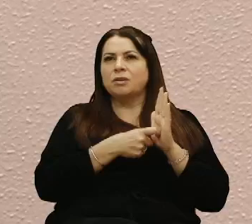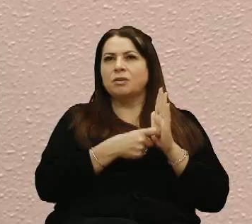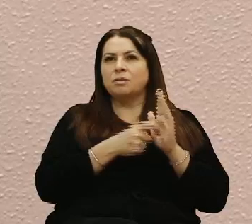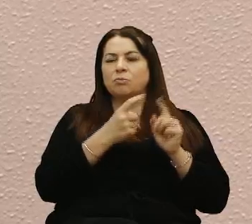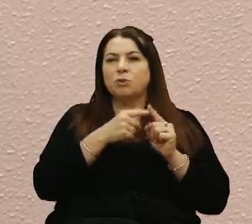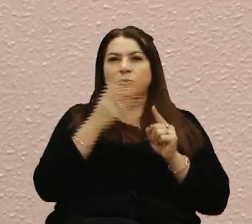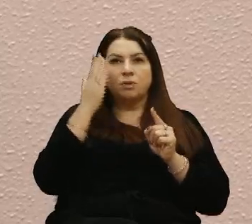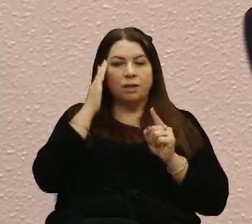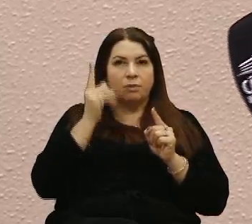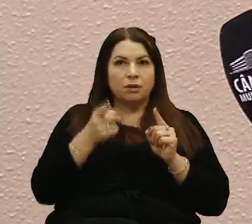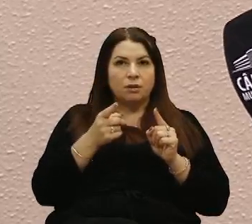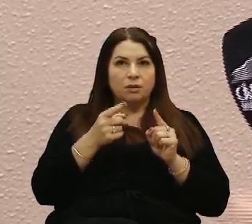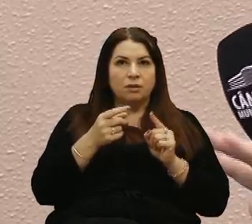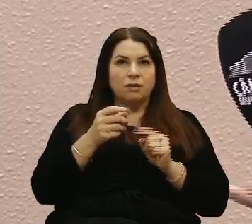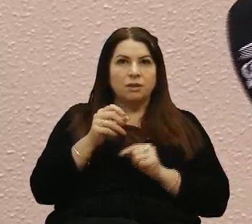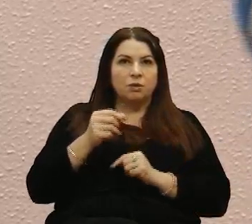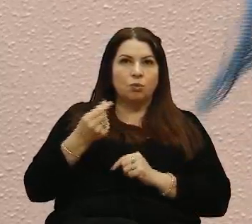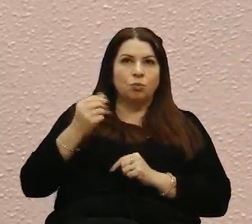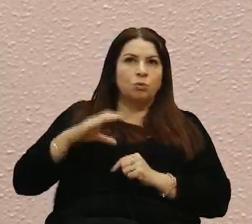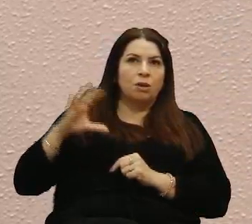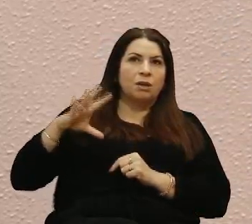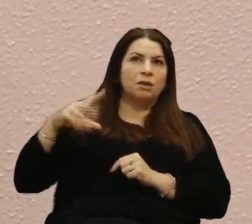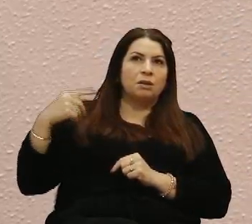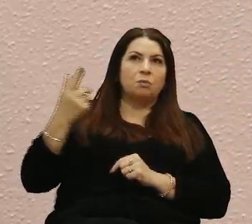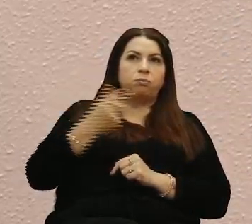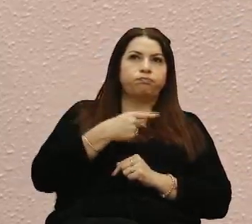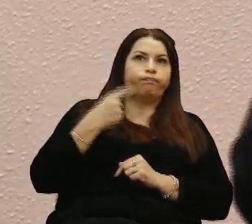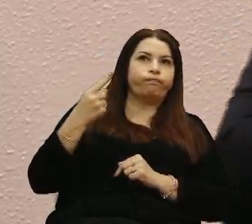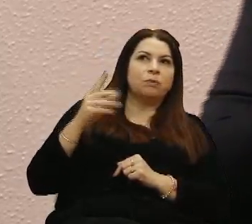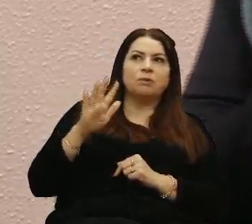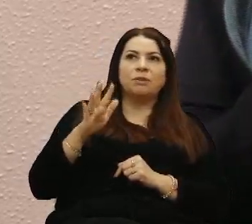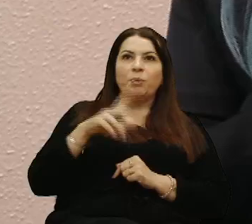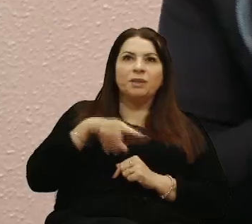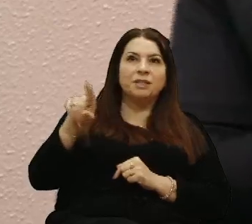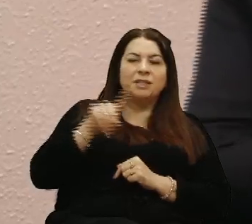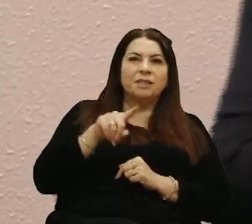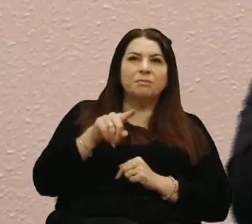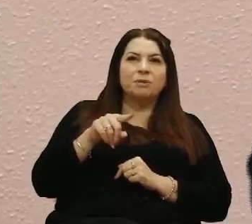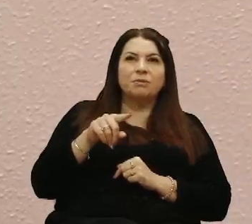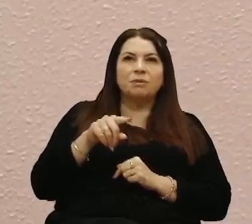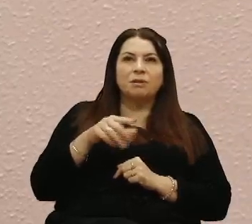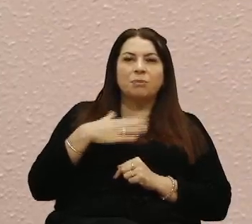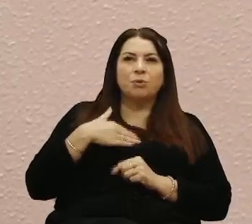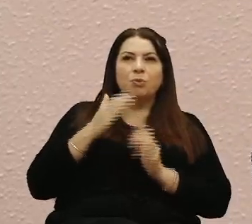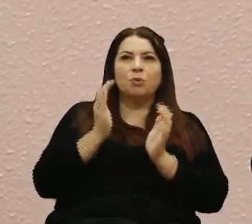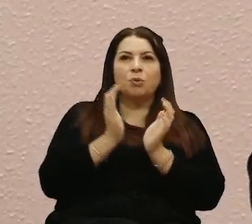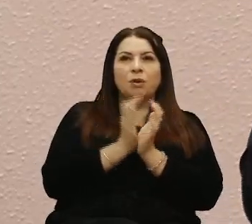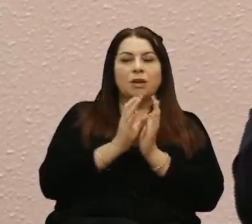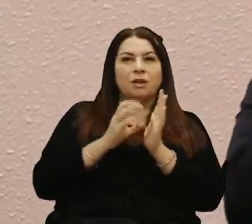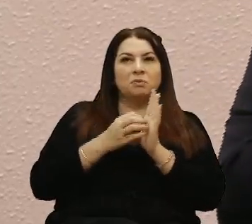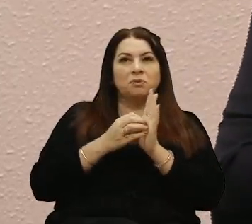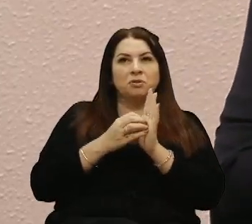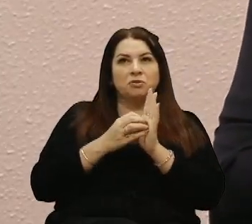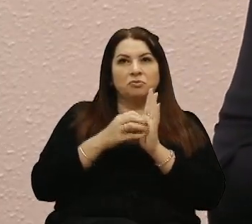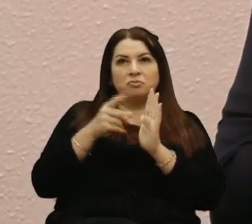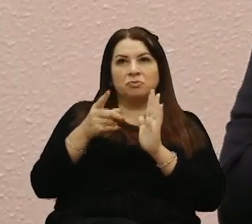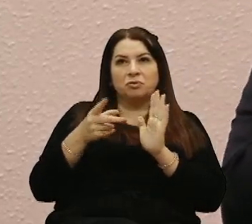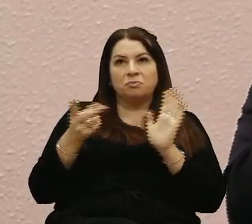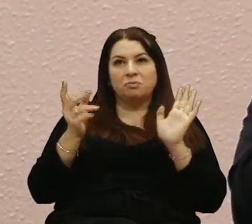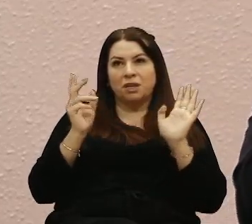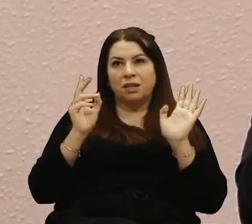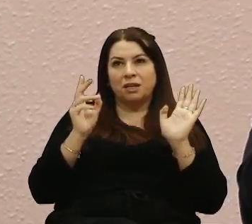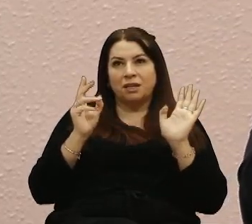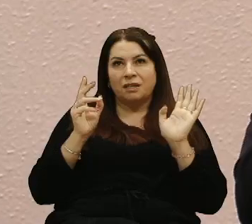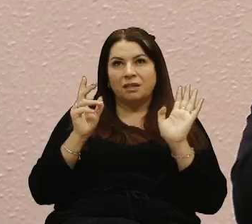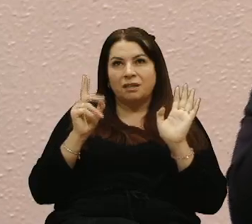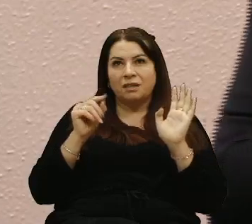saiba aqui, super rico, que não sei quem é que tem aqui, talvez o que mais se aproxima é o meu colega de bancada. Ele